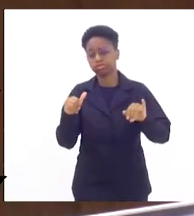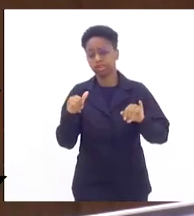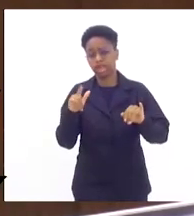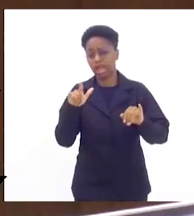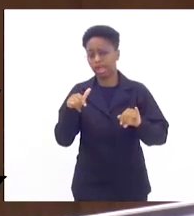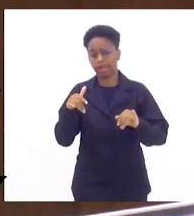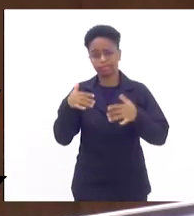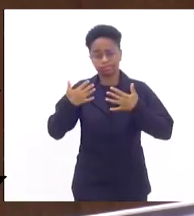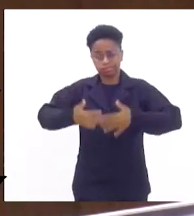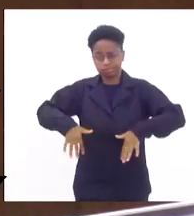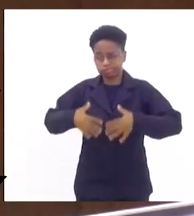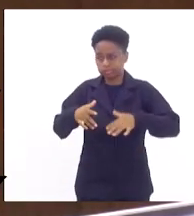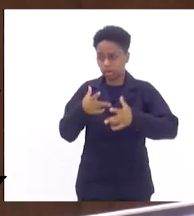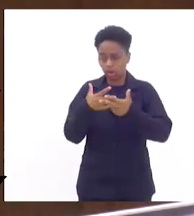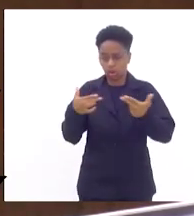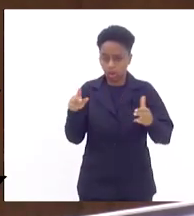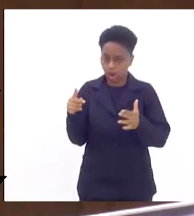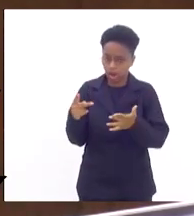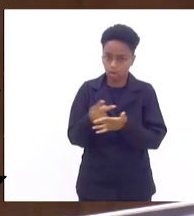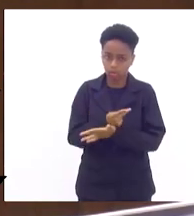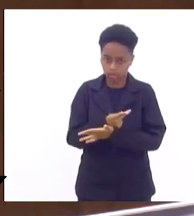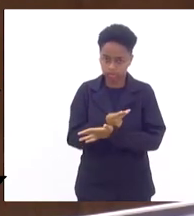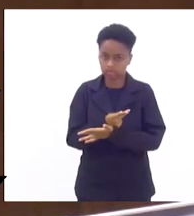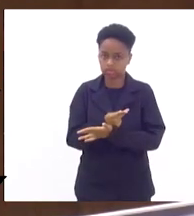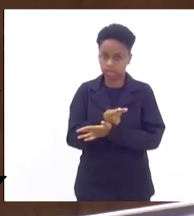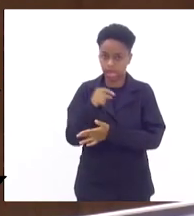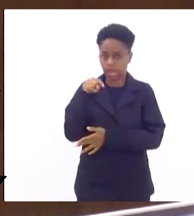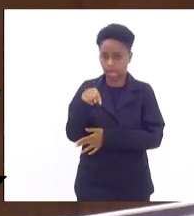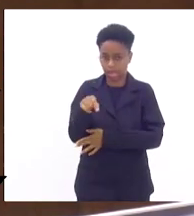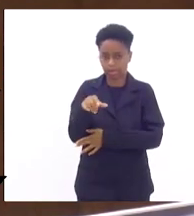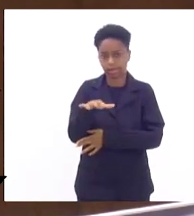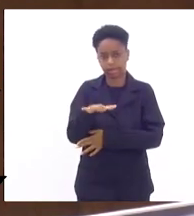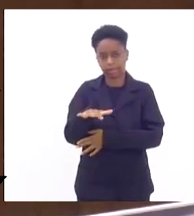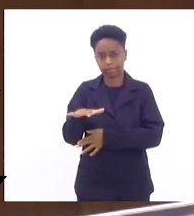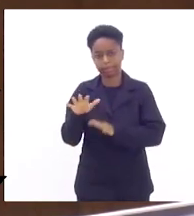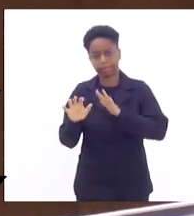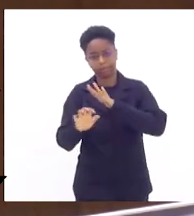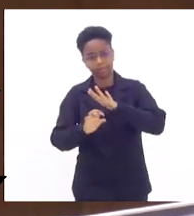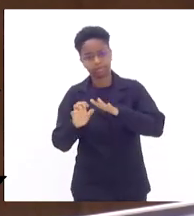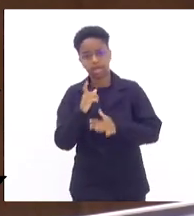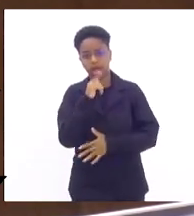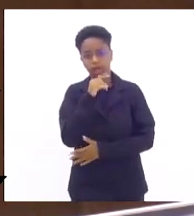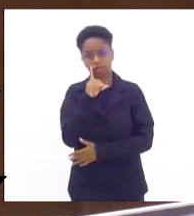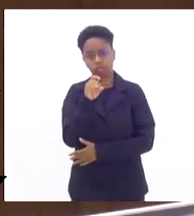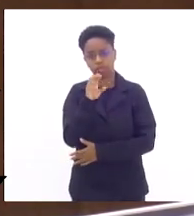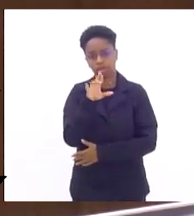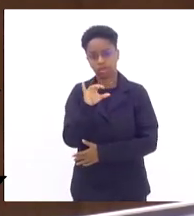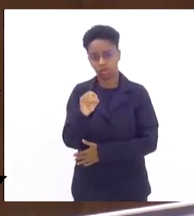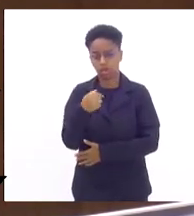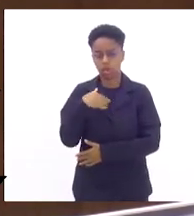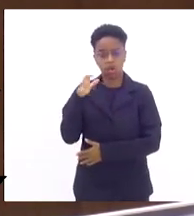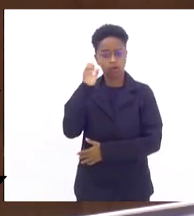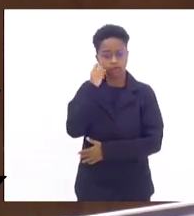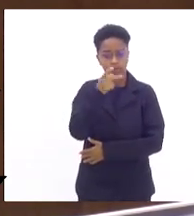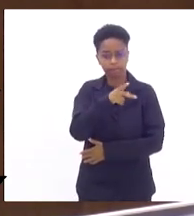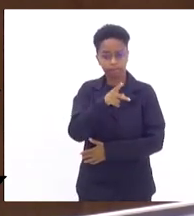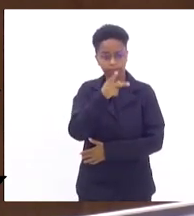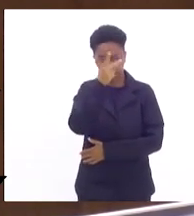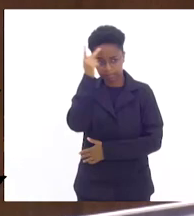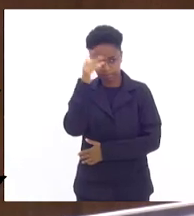o que está acontecendo, sendo realizado por essa empresa Águas do Rio. Eu vi aqui depoimentos de pessoas dizendo que